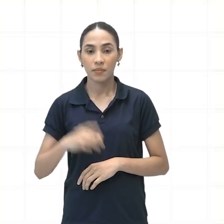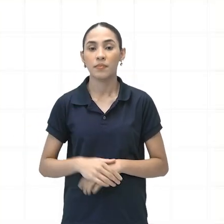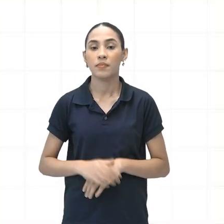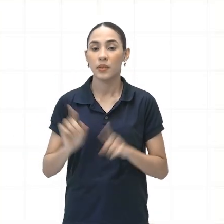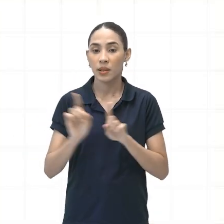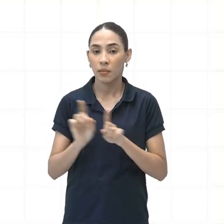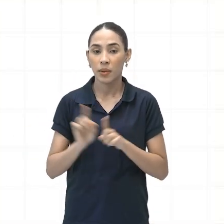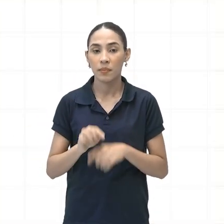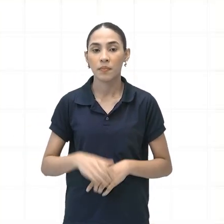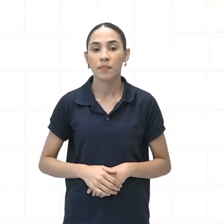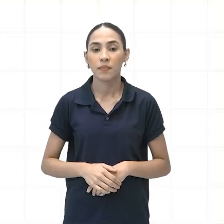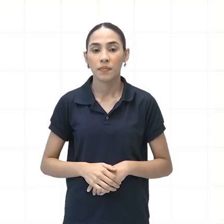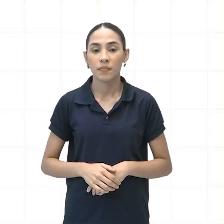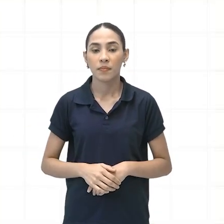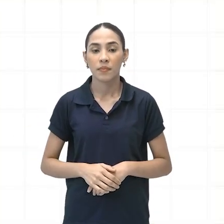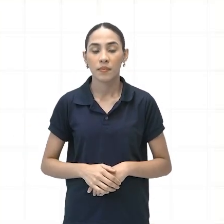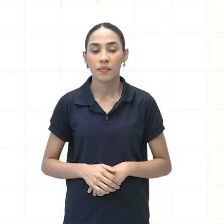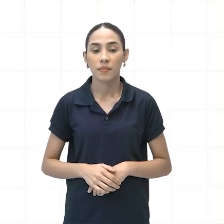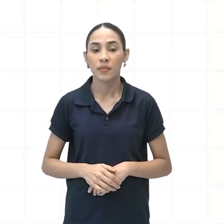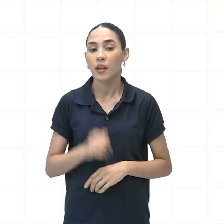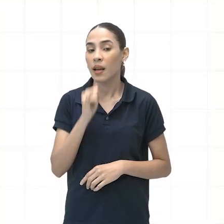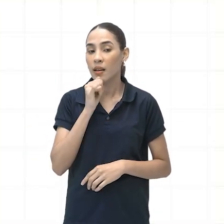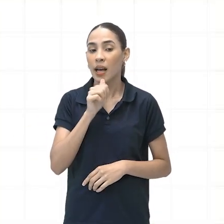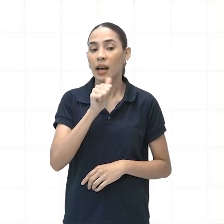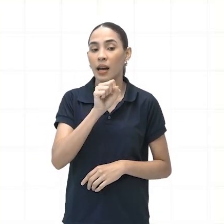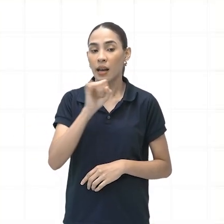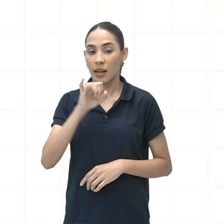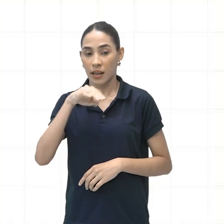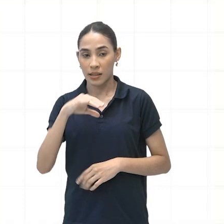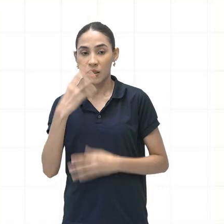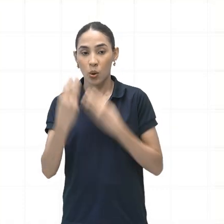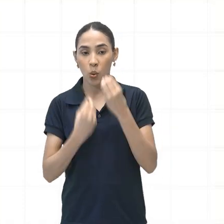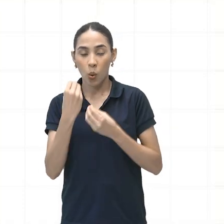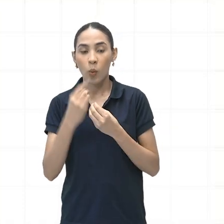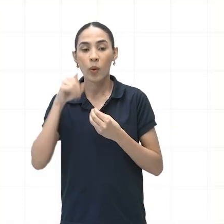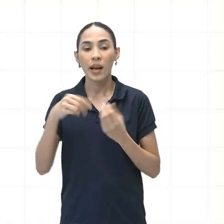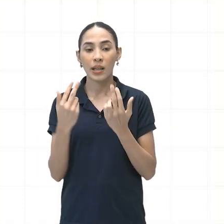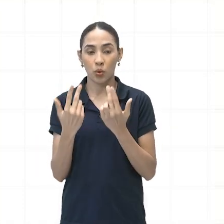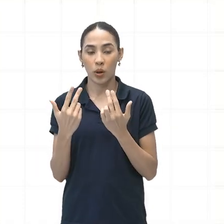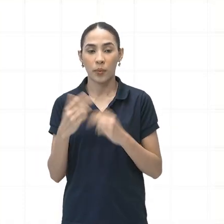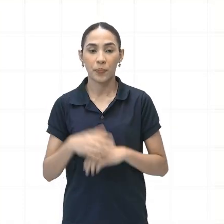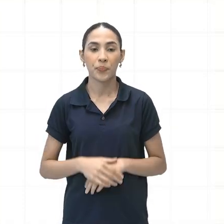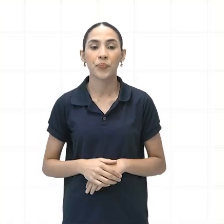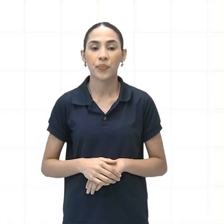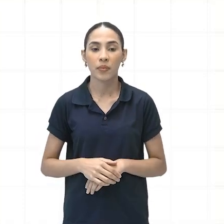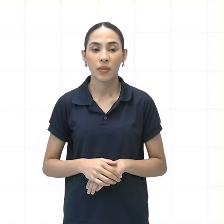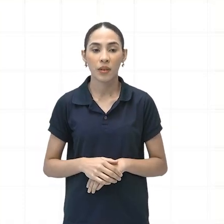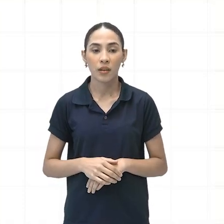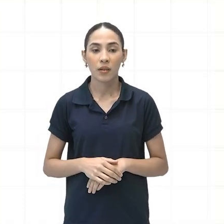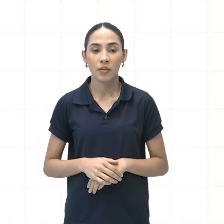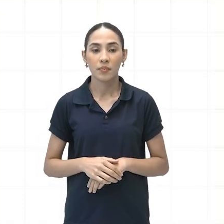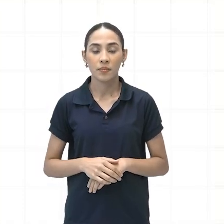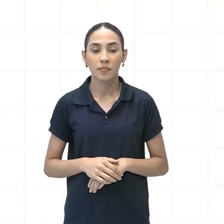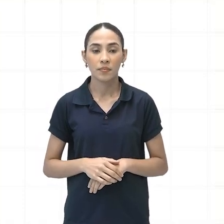AD está para CE, né? Então, o assim como é o sinal de igual. Assim como